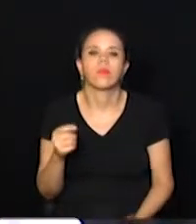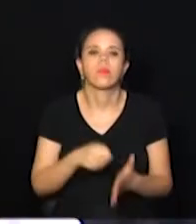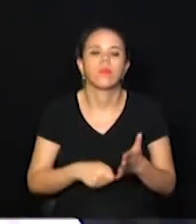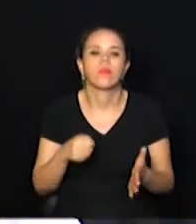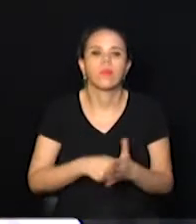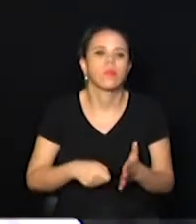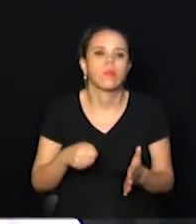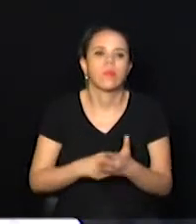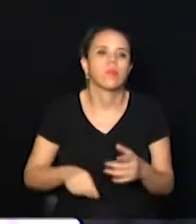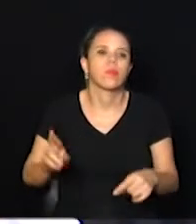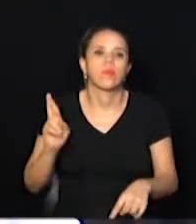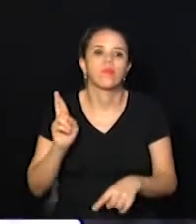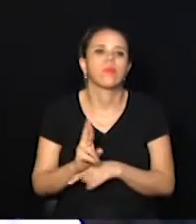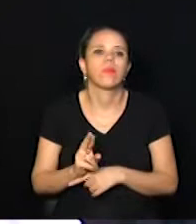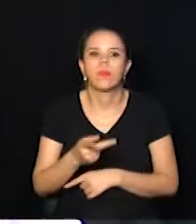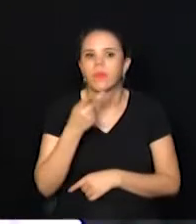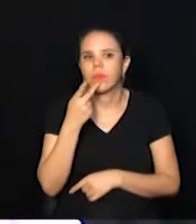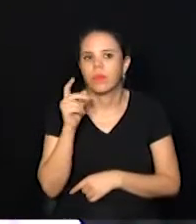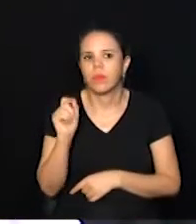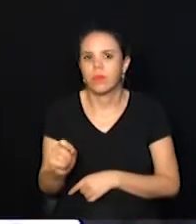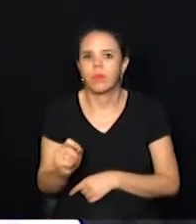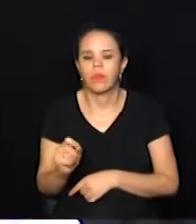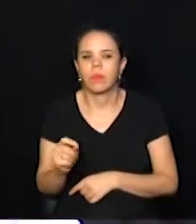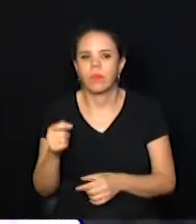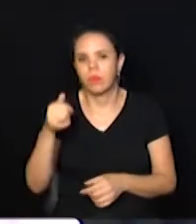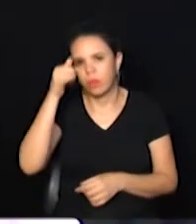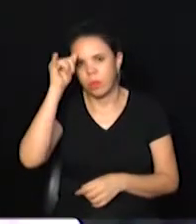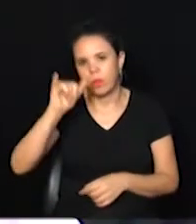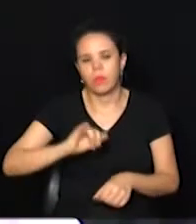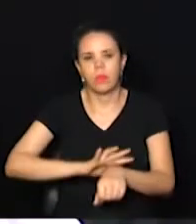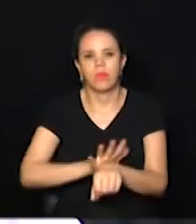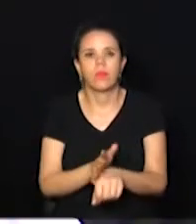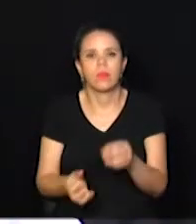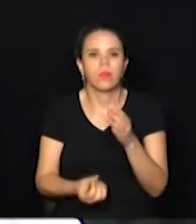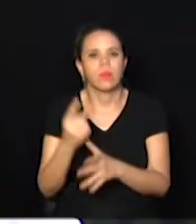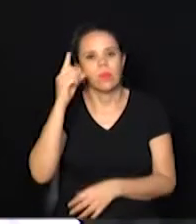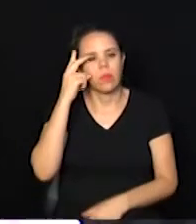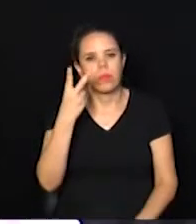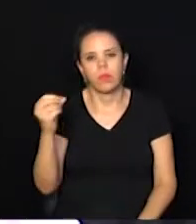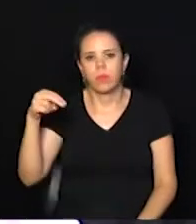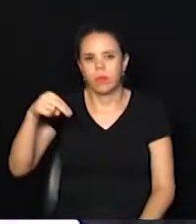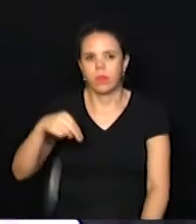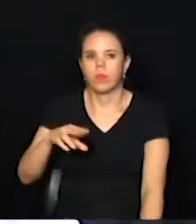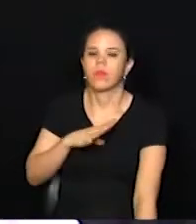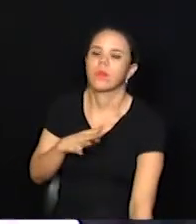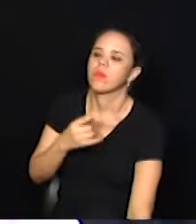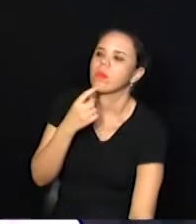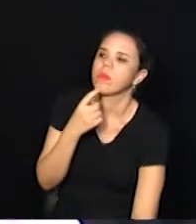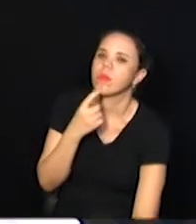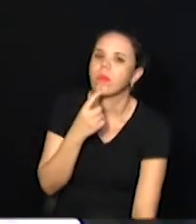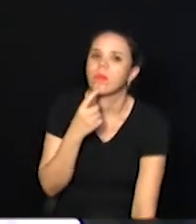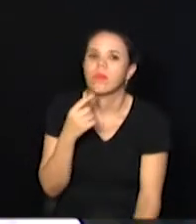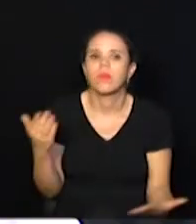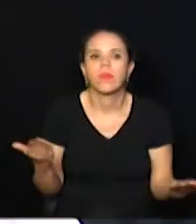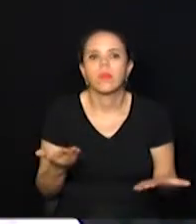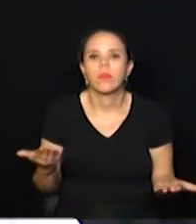lutador, uma referência quando a gente fala de combate ao racismo, criou o 20 de novembro aqui no nosso município e hoje